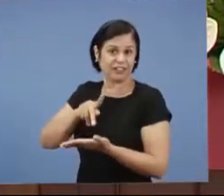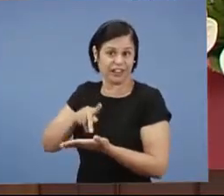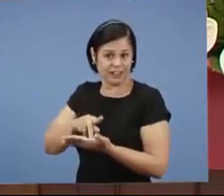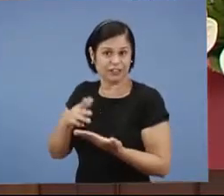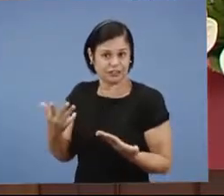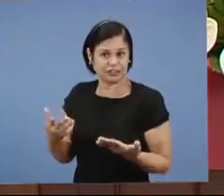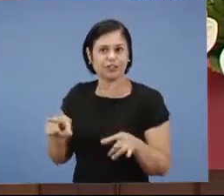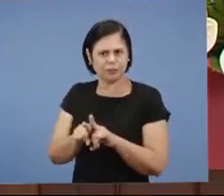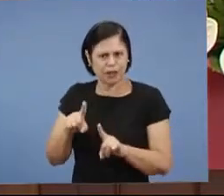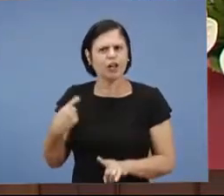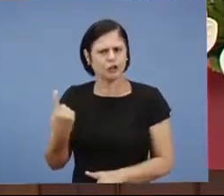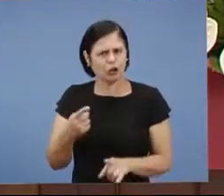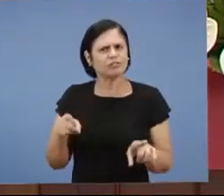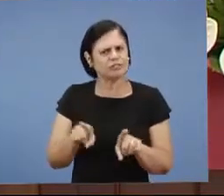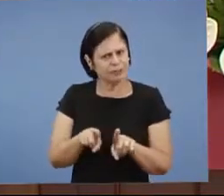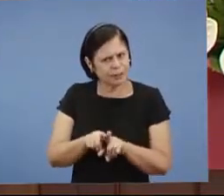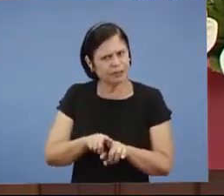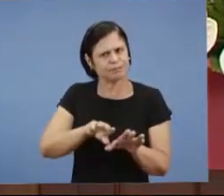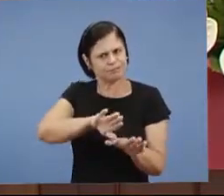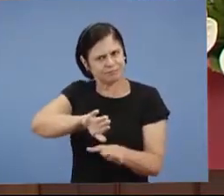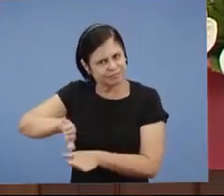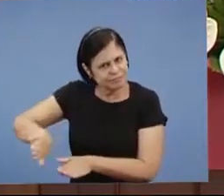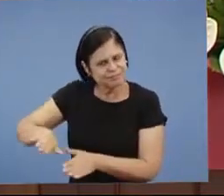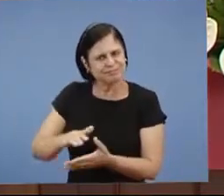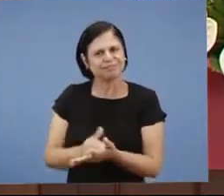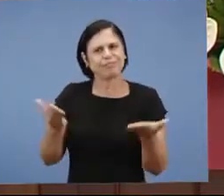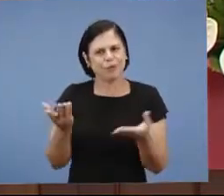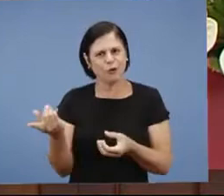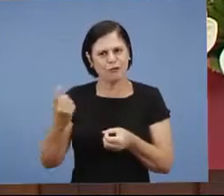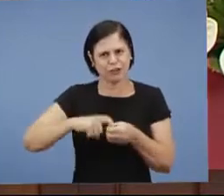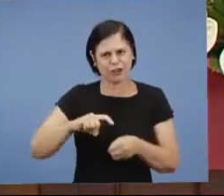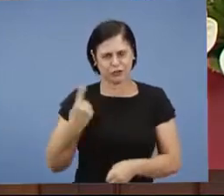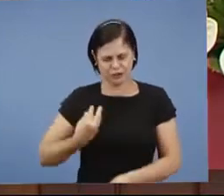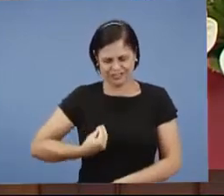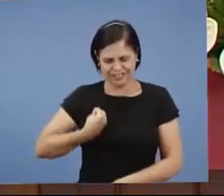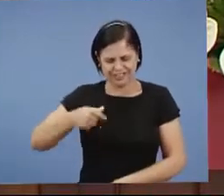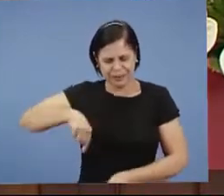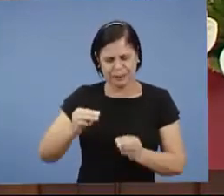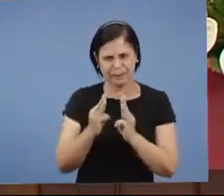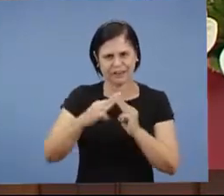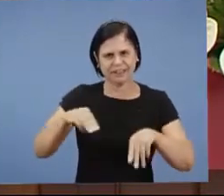para nós. Vamos voltar aqui. Nós estamos nesse evento.